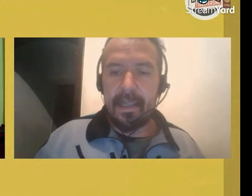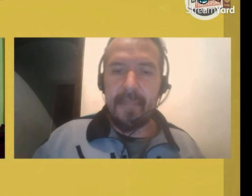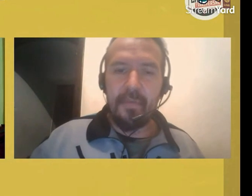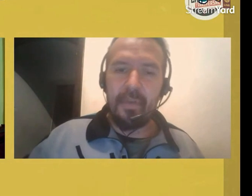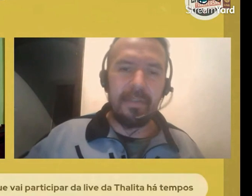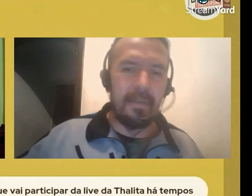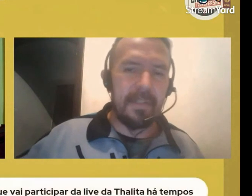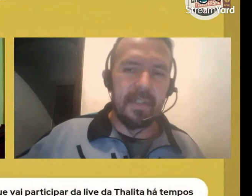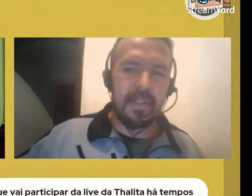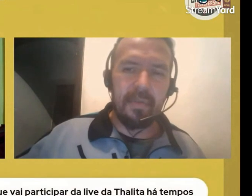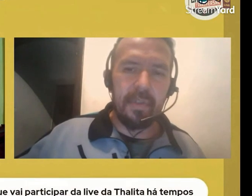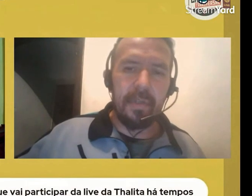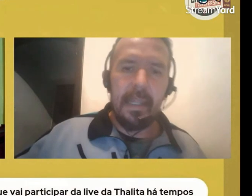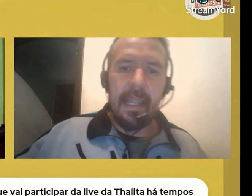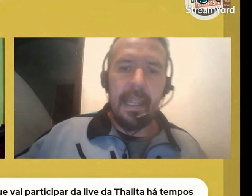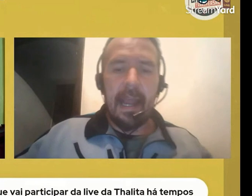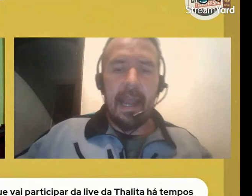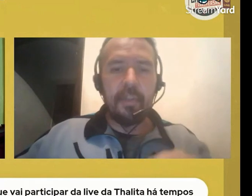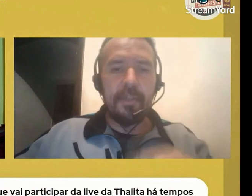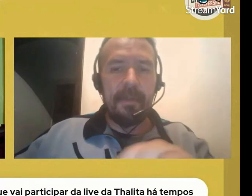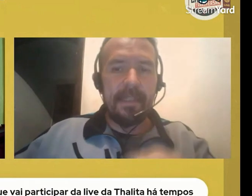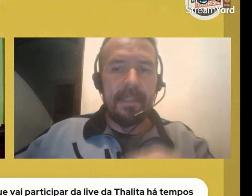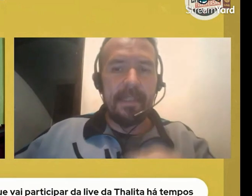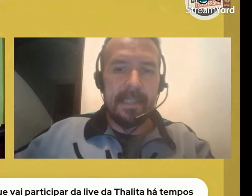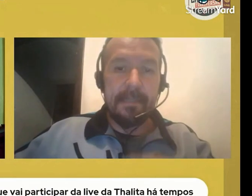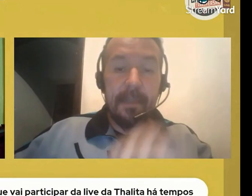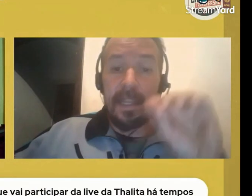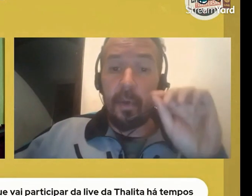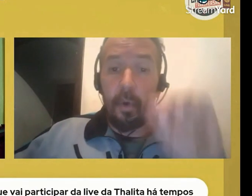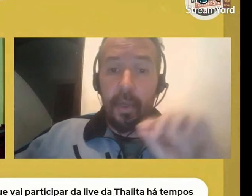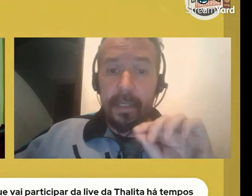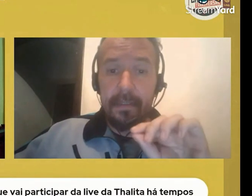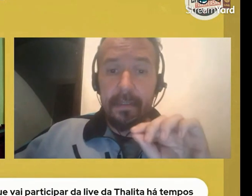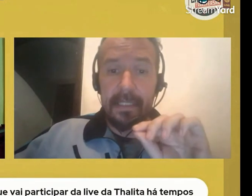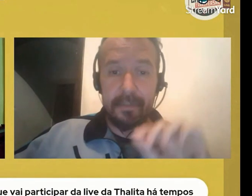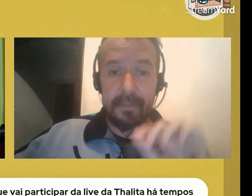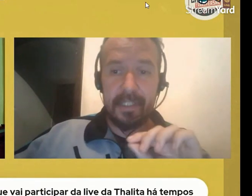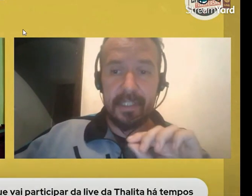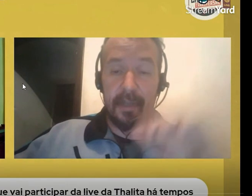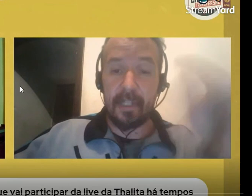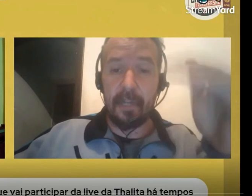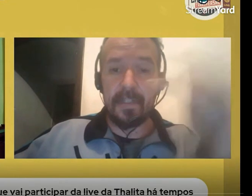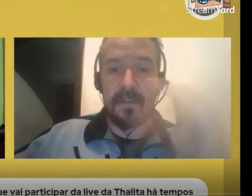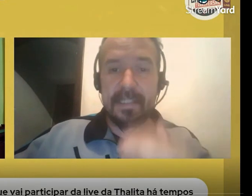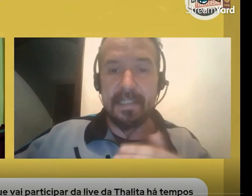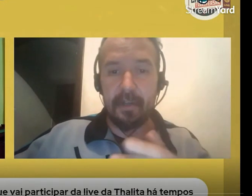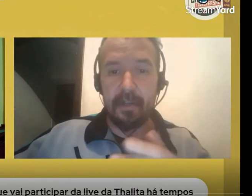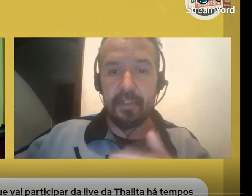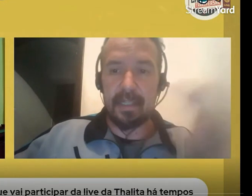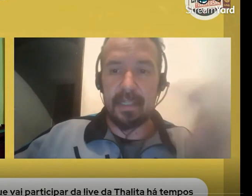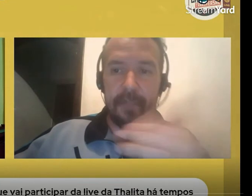é muito absurdo a última vez que eu participei eu falei oi depois